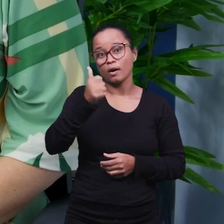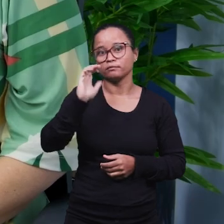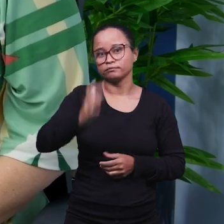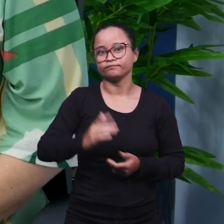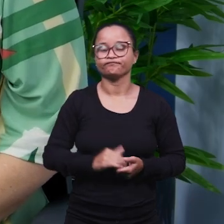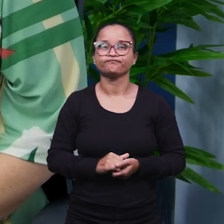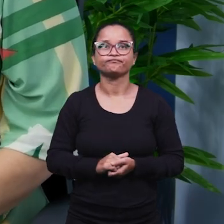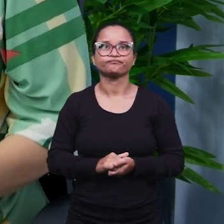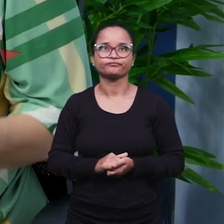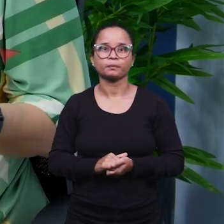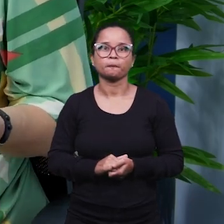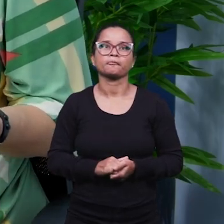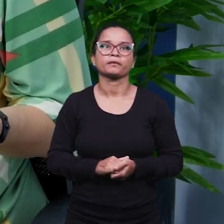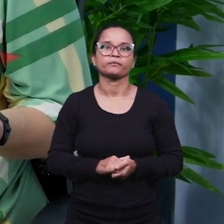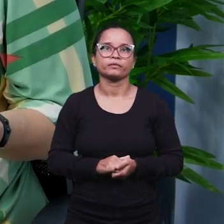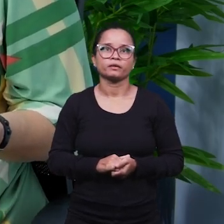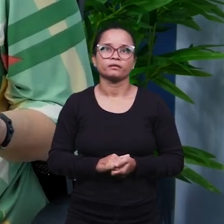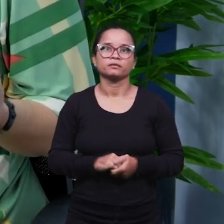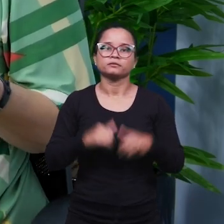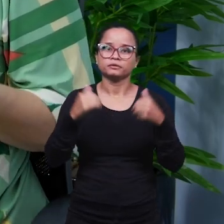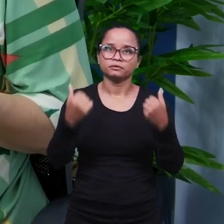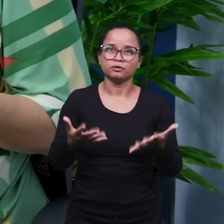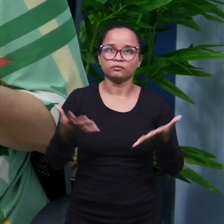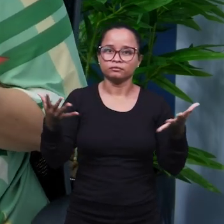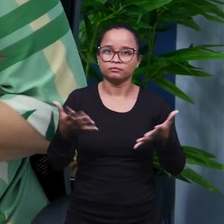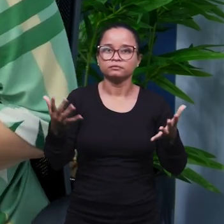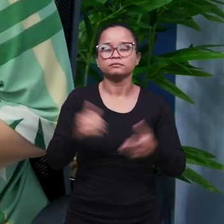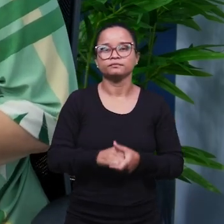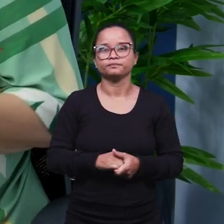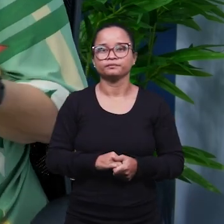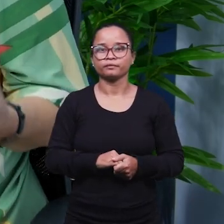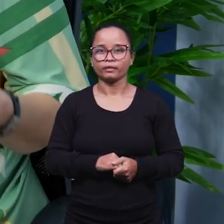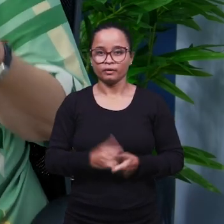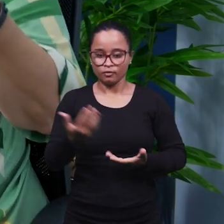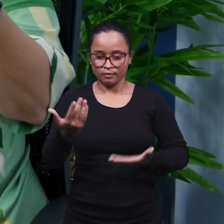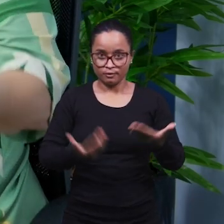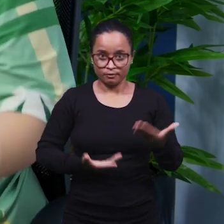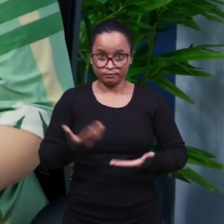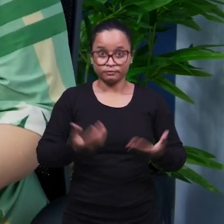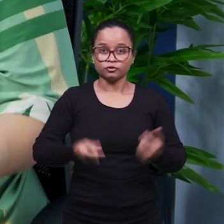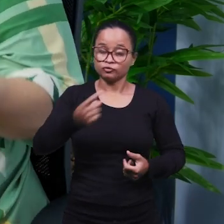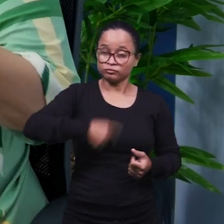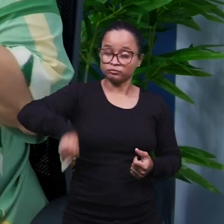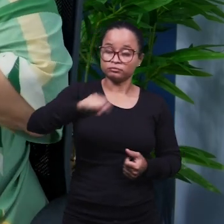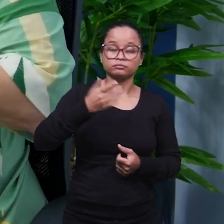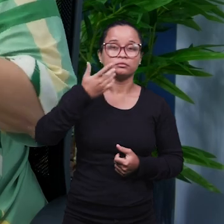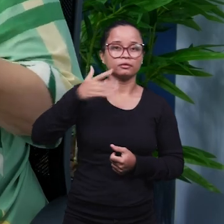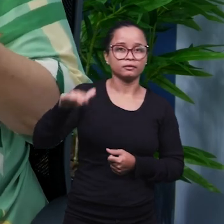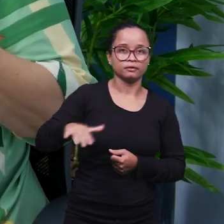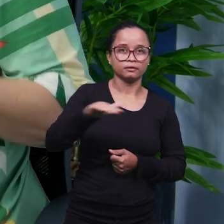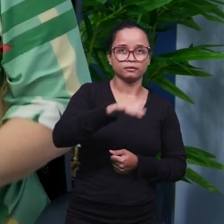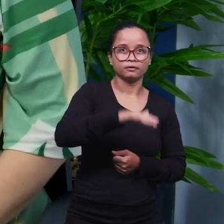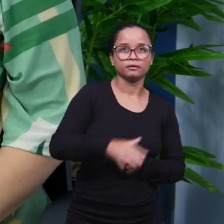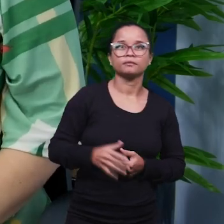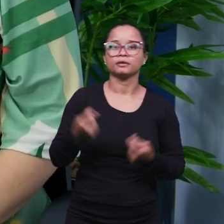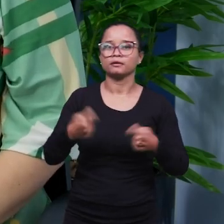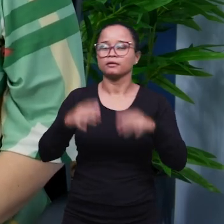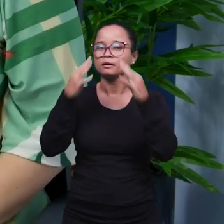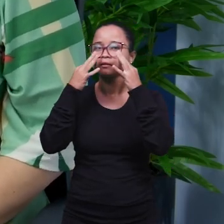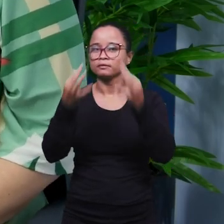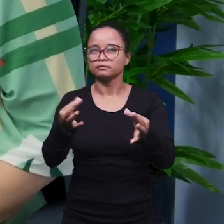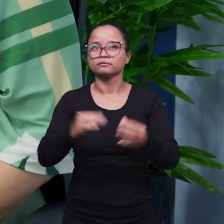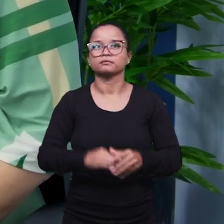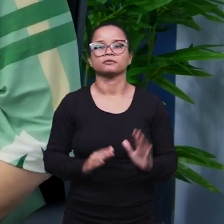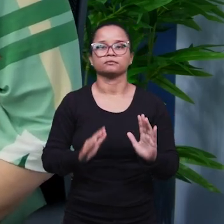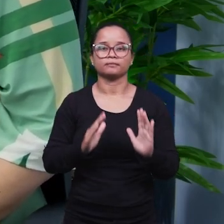próximo. É a mesma aula. E hoje, as igrejas, nós, as crianças, precisamos estar atentos